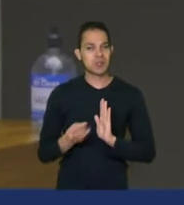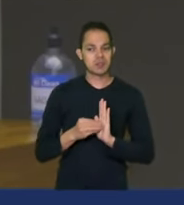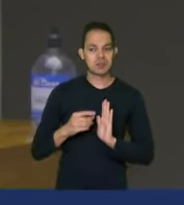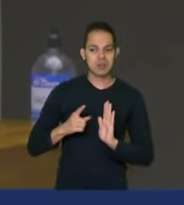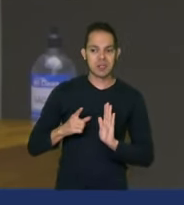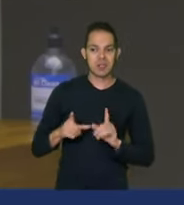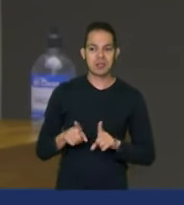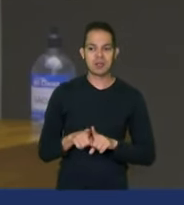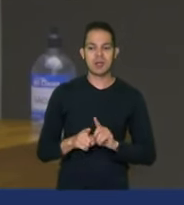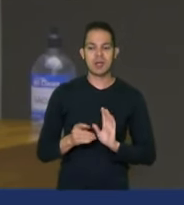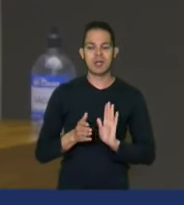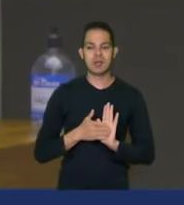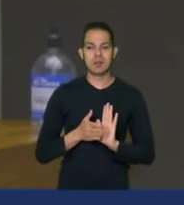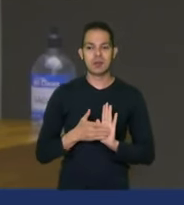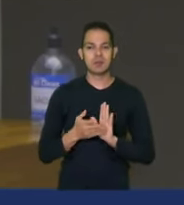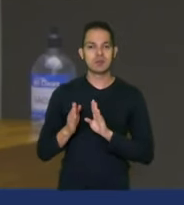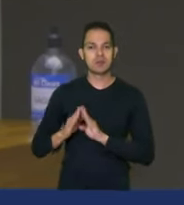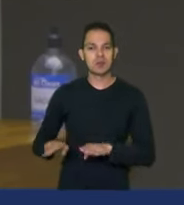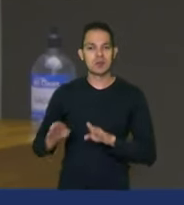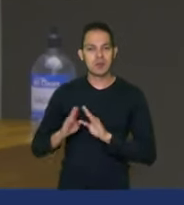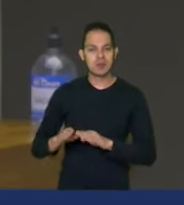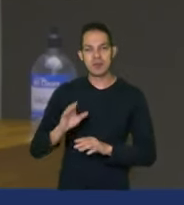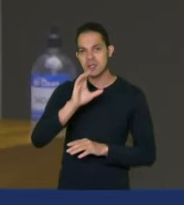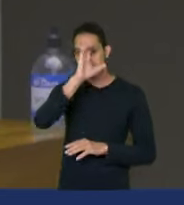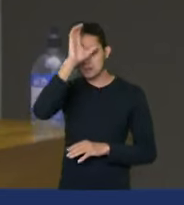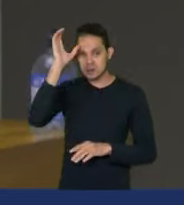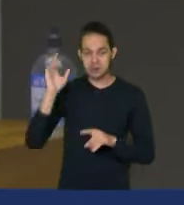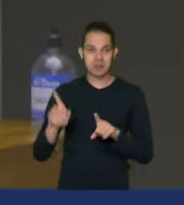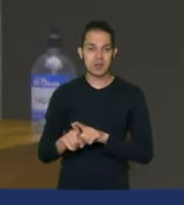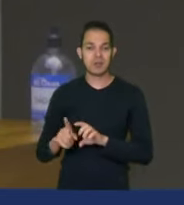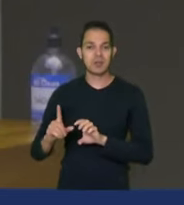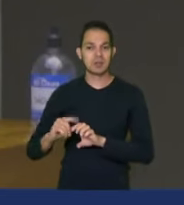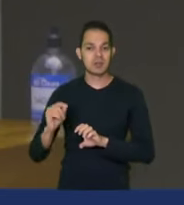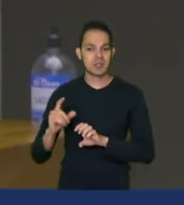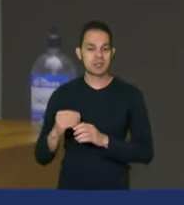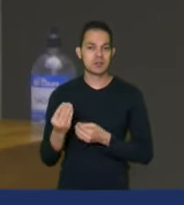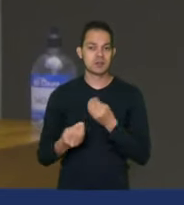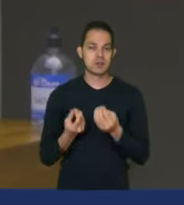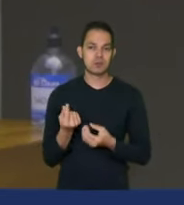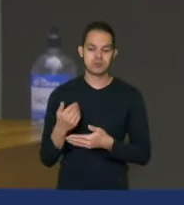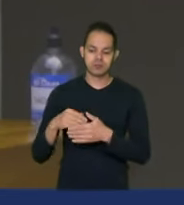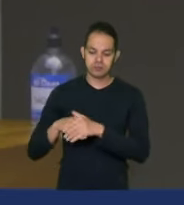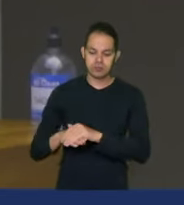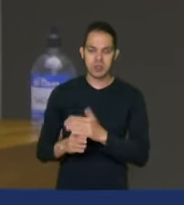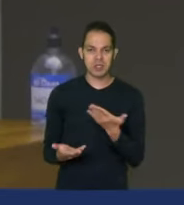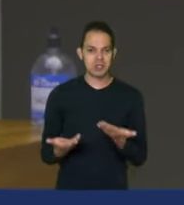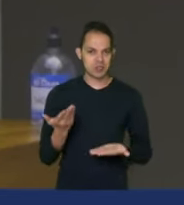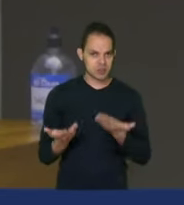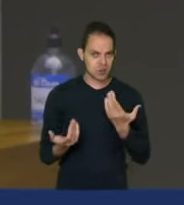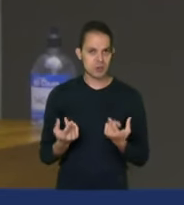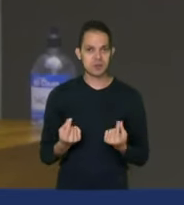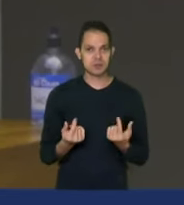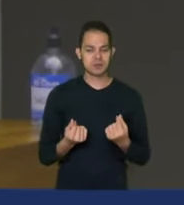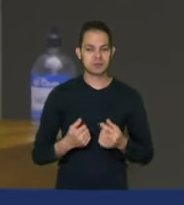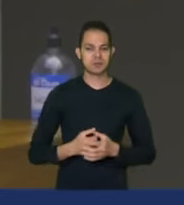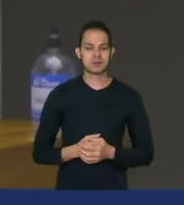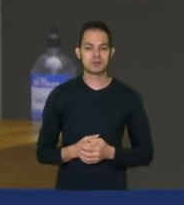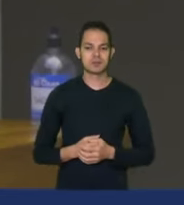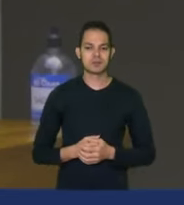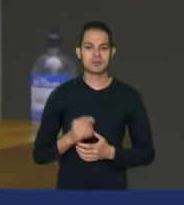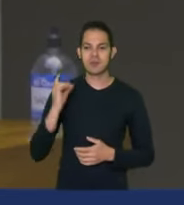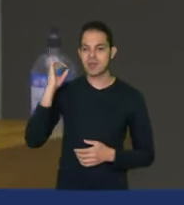de compensação a consumidores e empresários por meio de fundos de equalização de preços. O deputado Zé